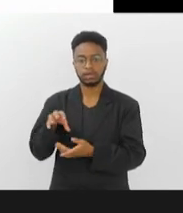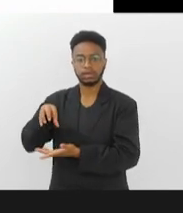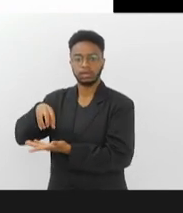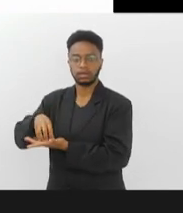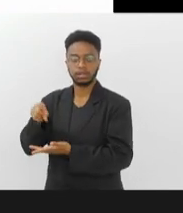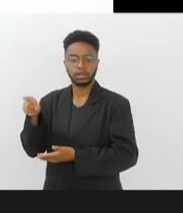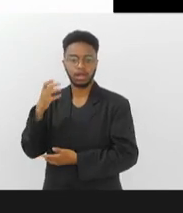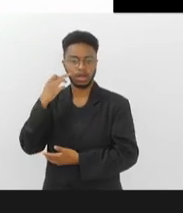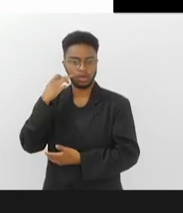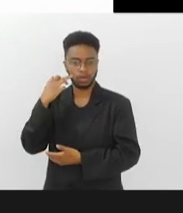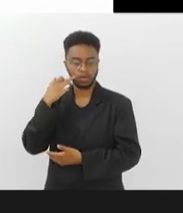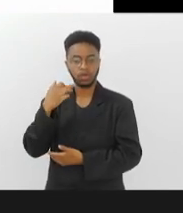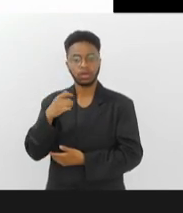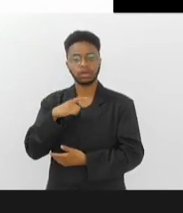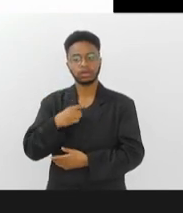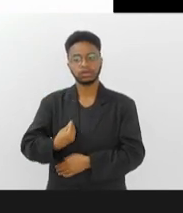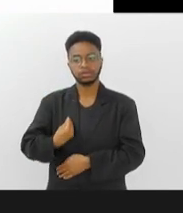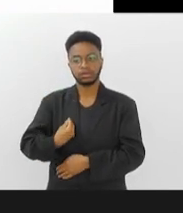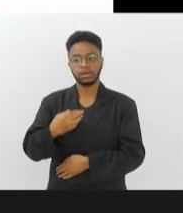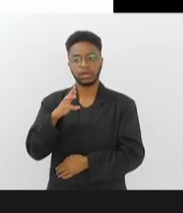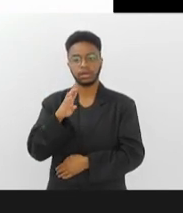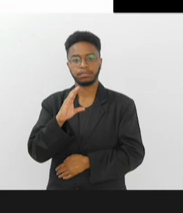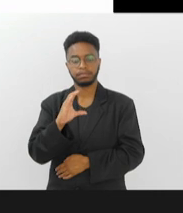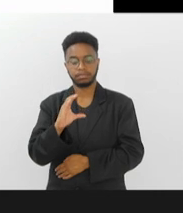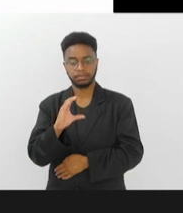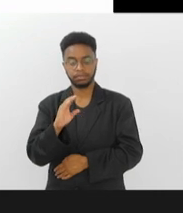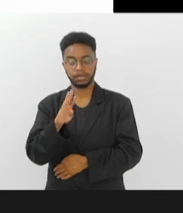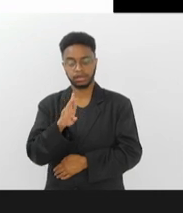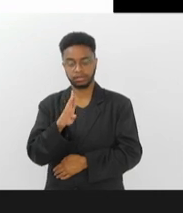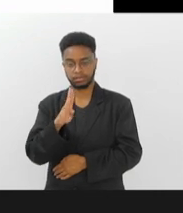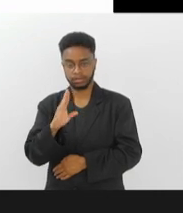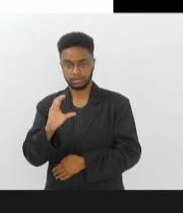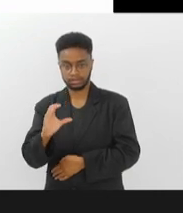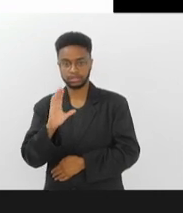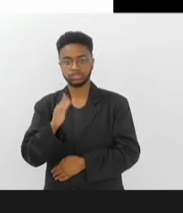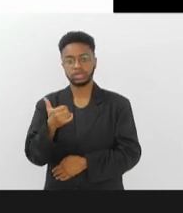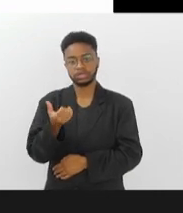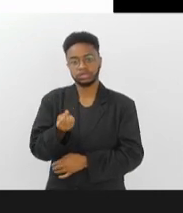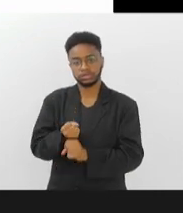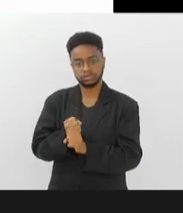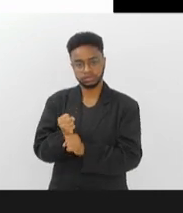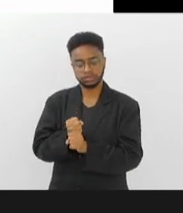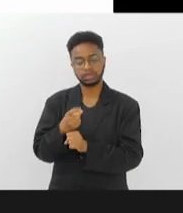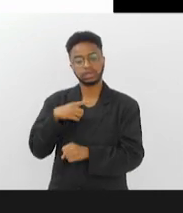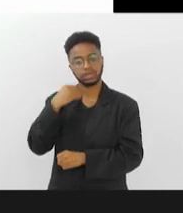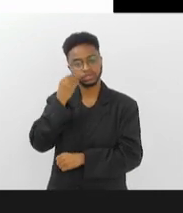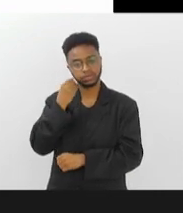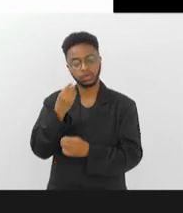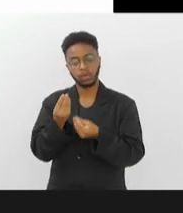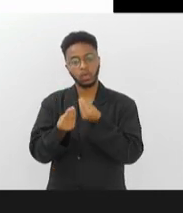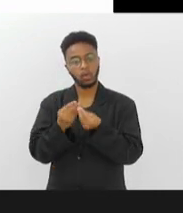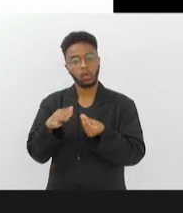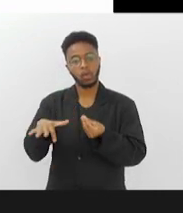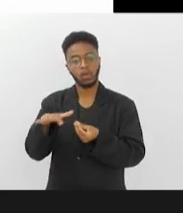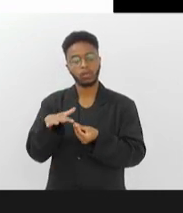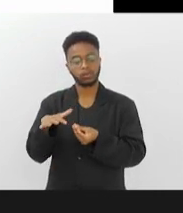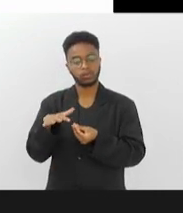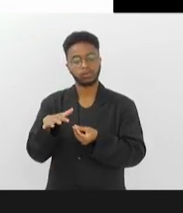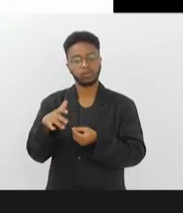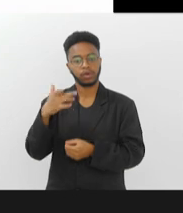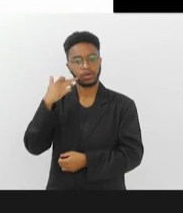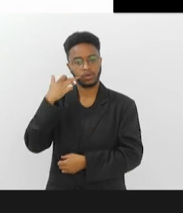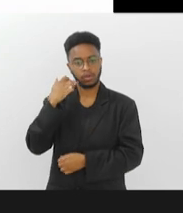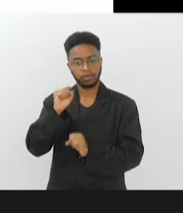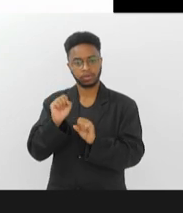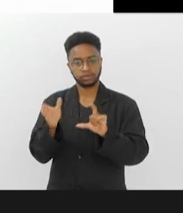estamos presentes como RBC há 16 anos. Então, a gente tem uma boa experiência do mercado lá de Angola. Pode